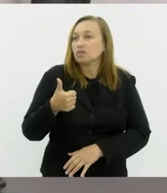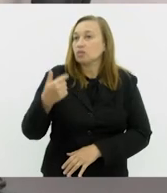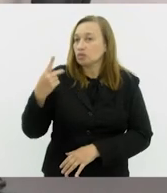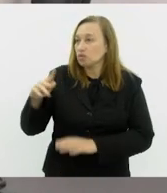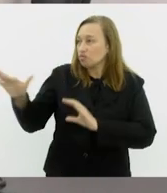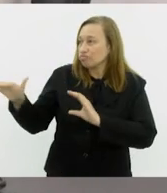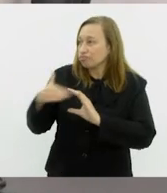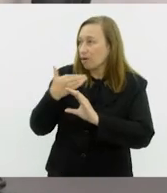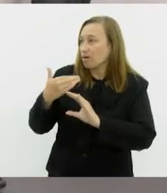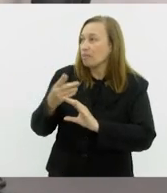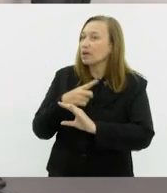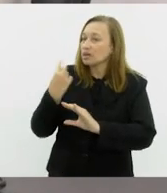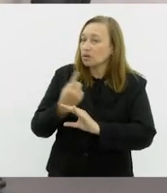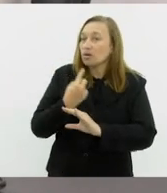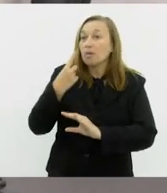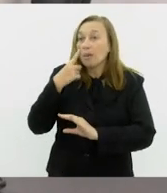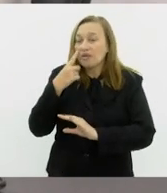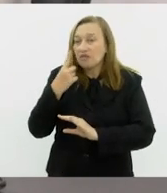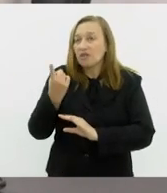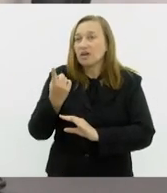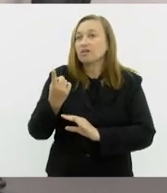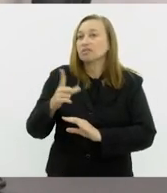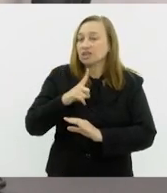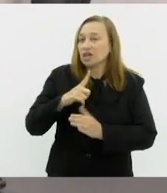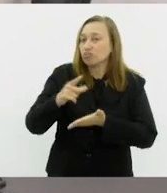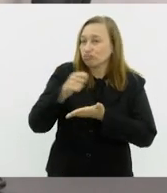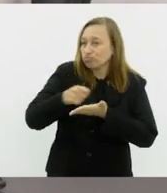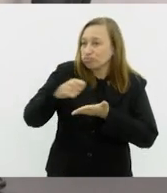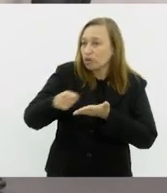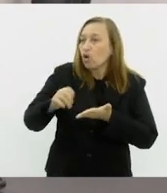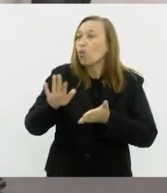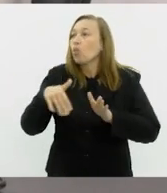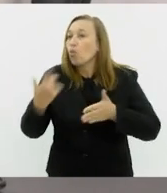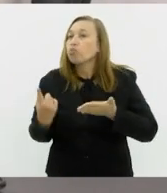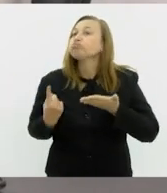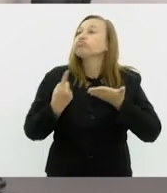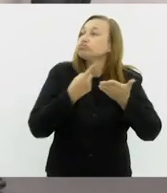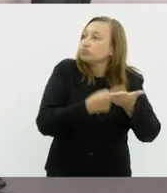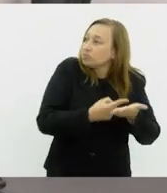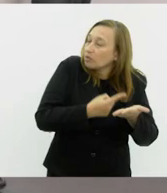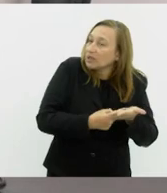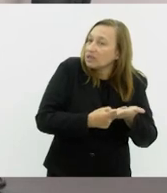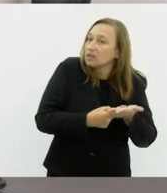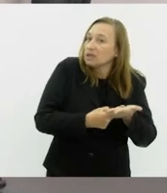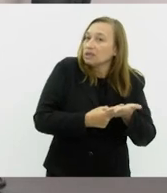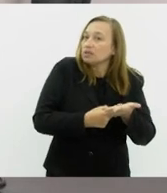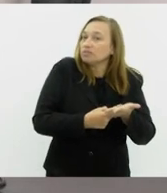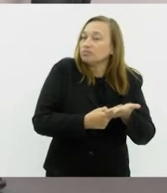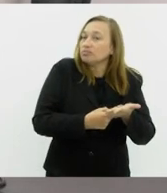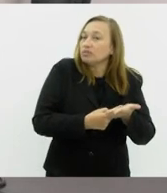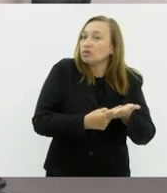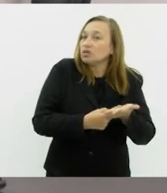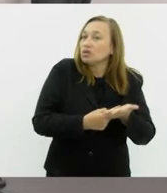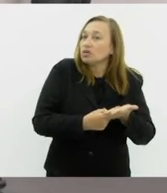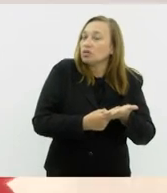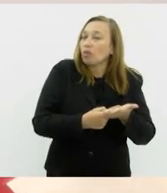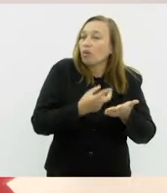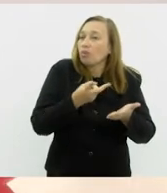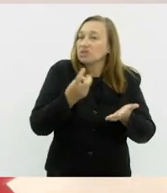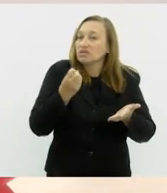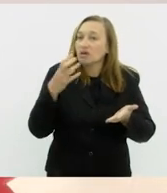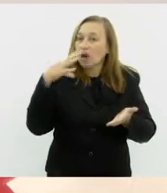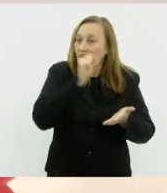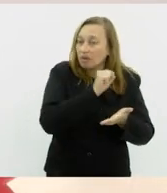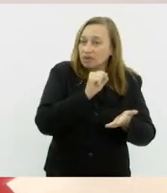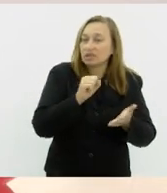então para nós, para que a gente possa então, né, ter por escrito quais são os compromissos de observação imediata por parte